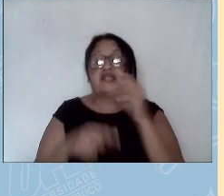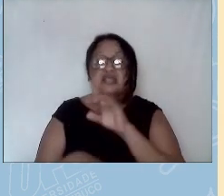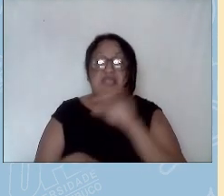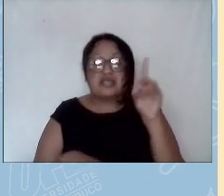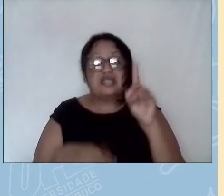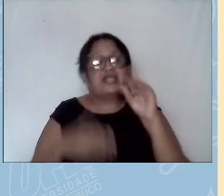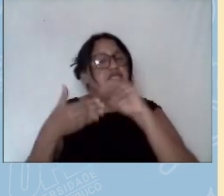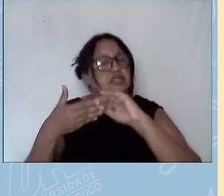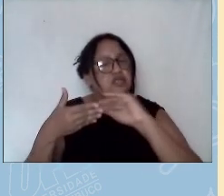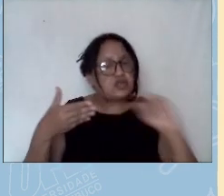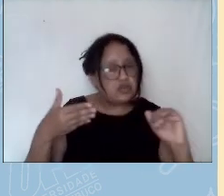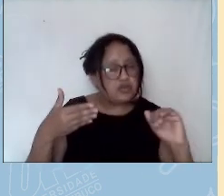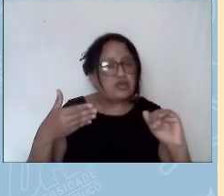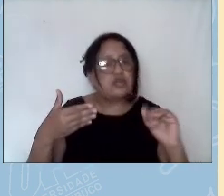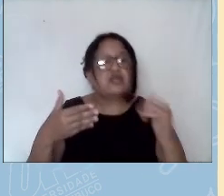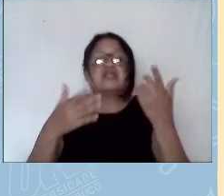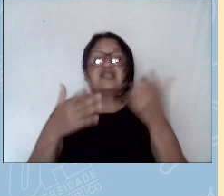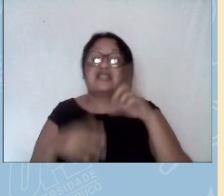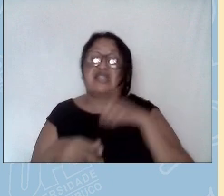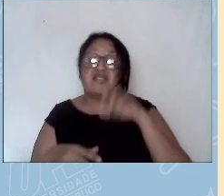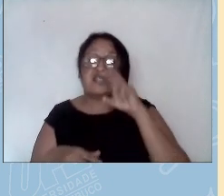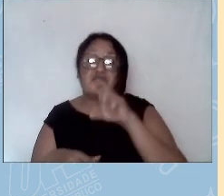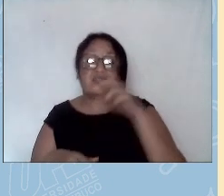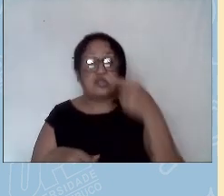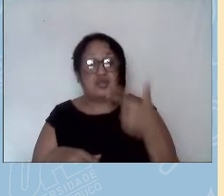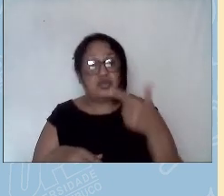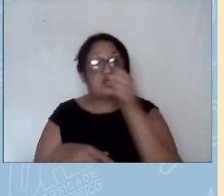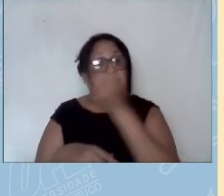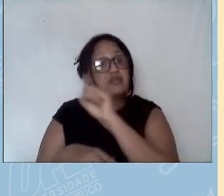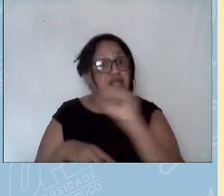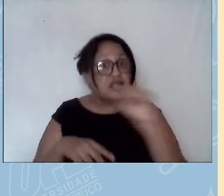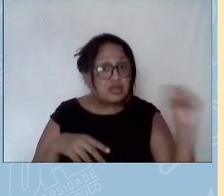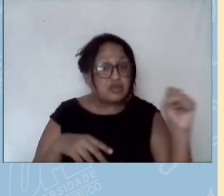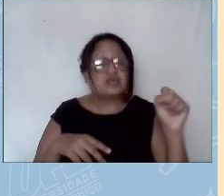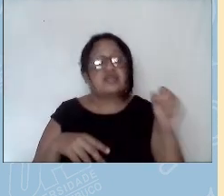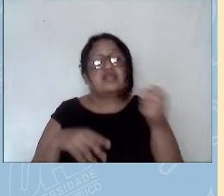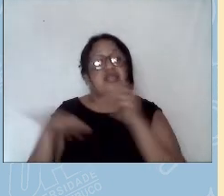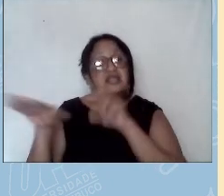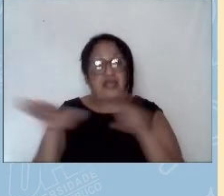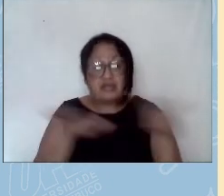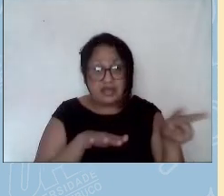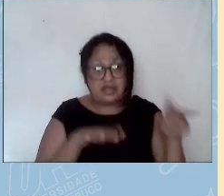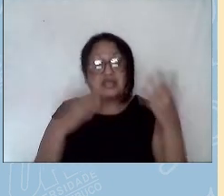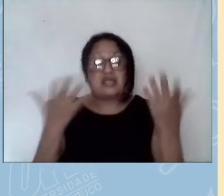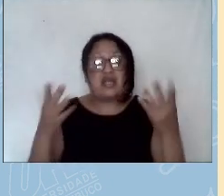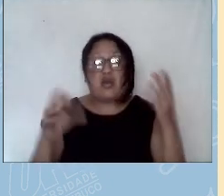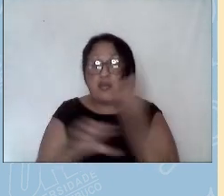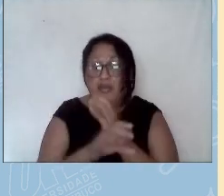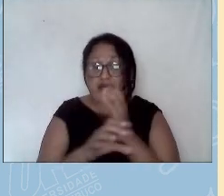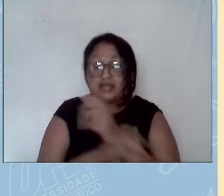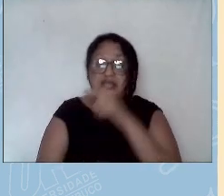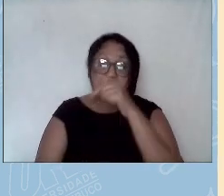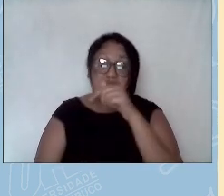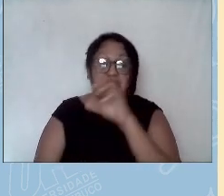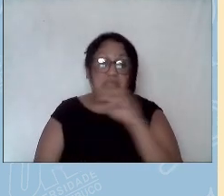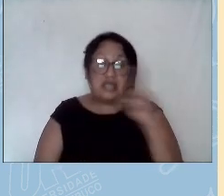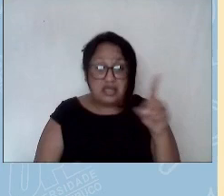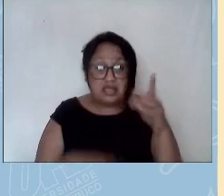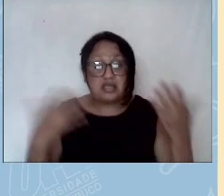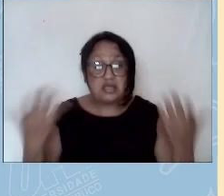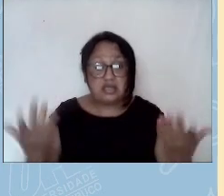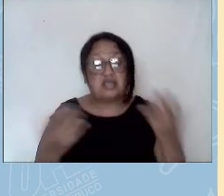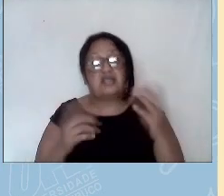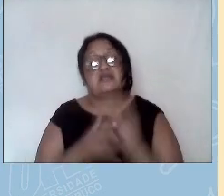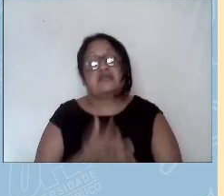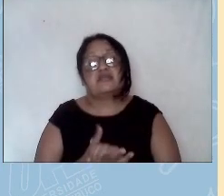a gente teve 52 períodos no caso semanas completas de 7 dias e